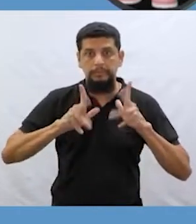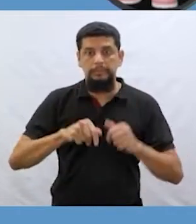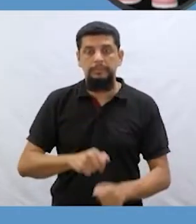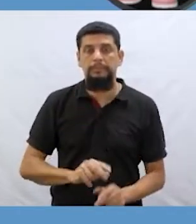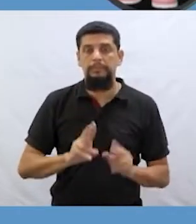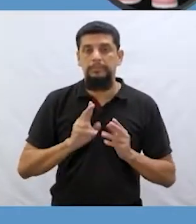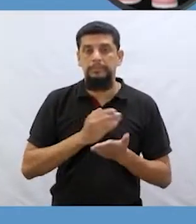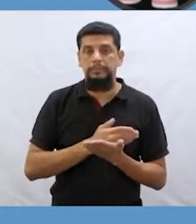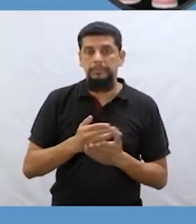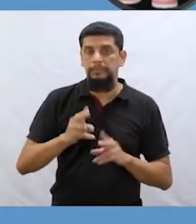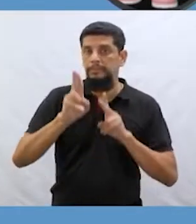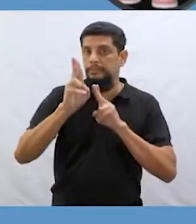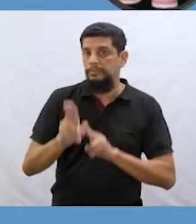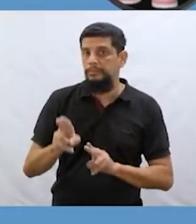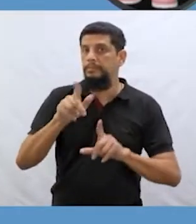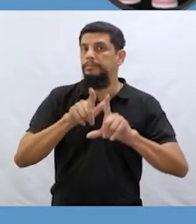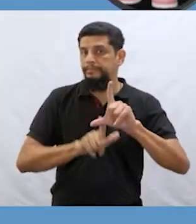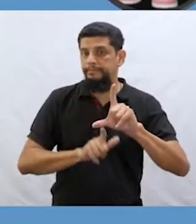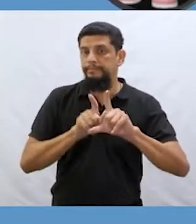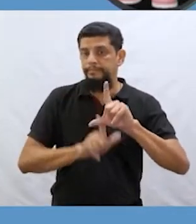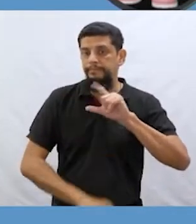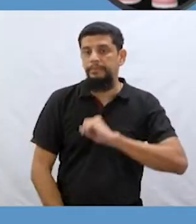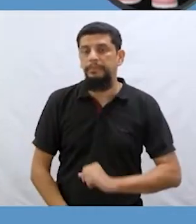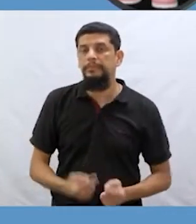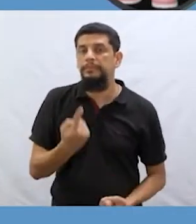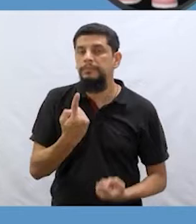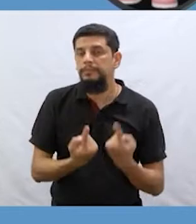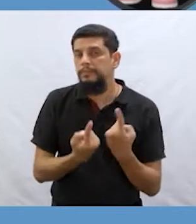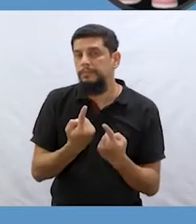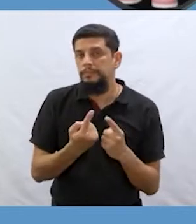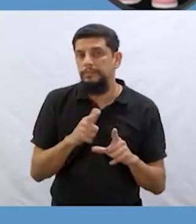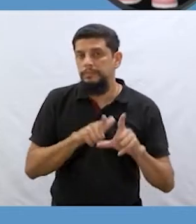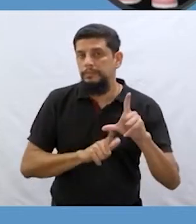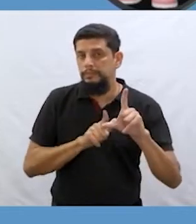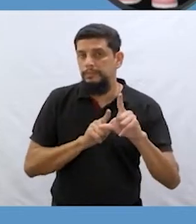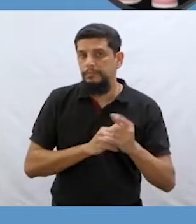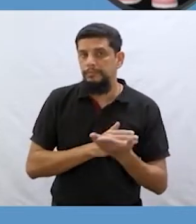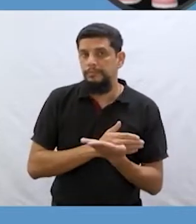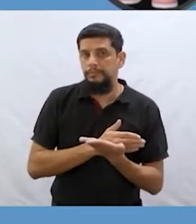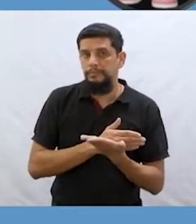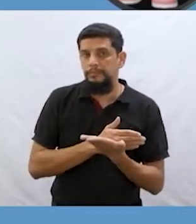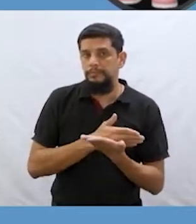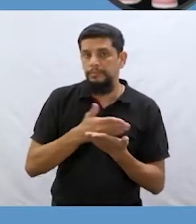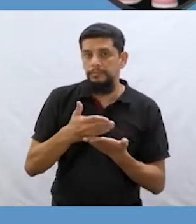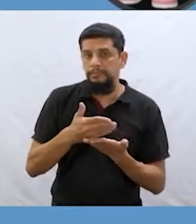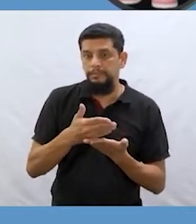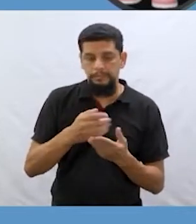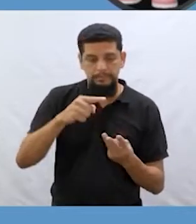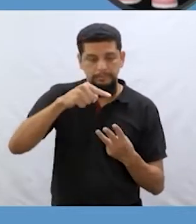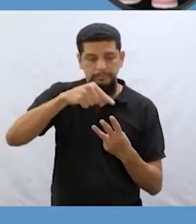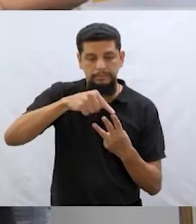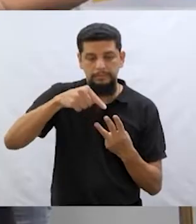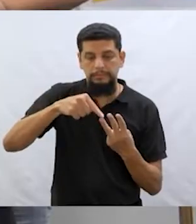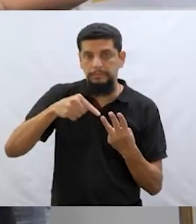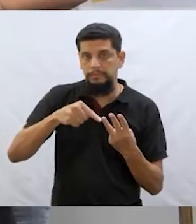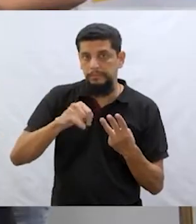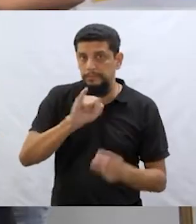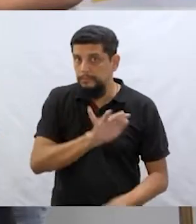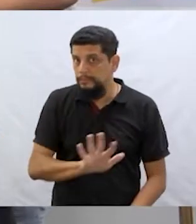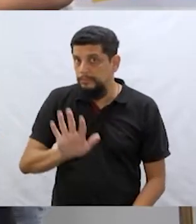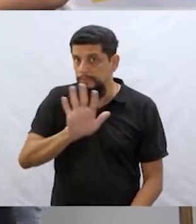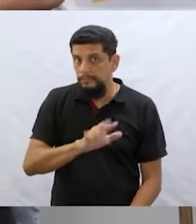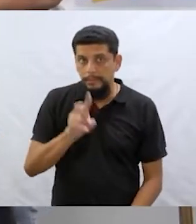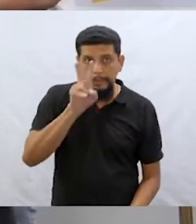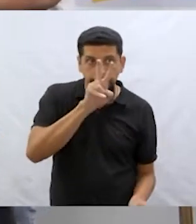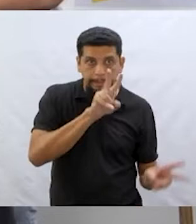né? Começam com a mesma letra. Começam com a mesma letra. Qual letra vocês acham que começa essas três imagens